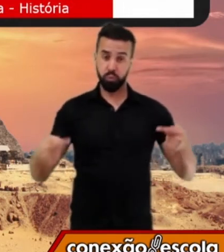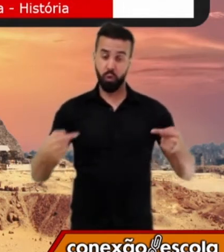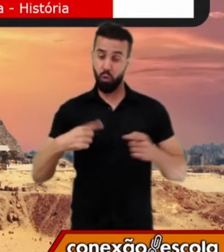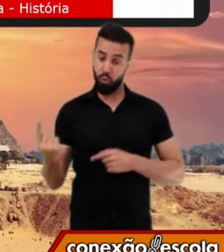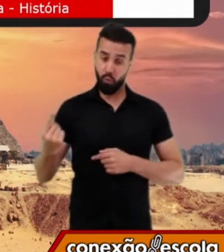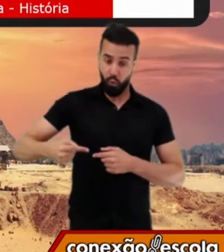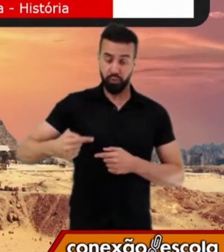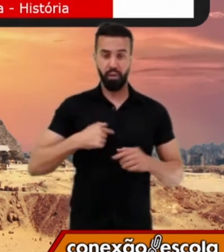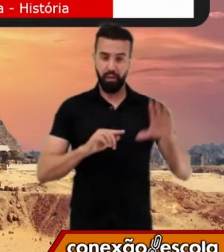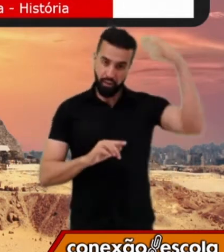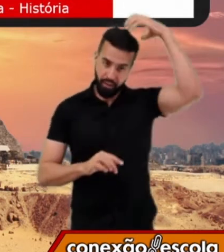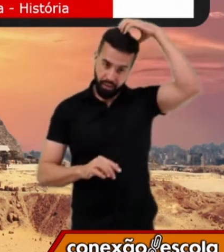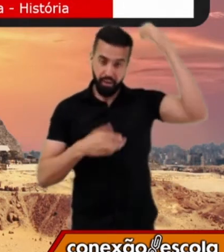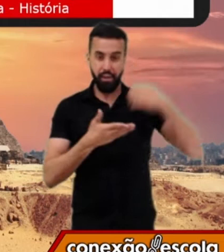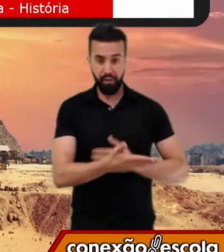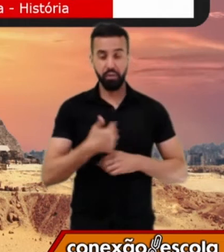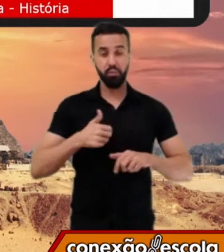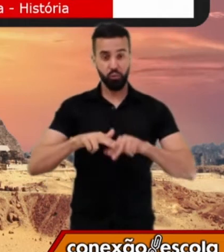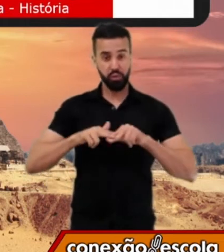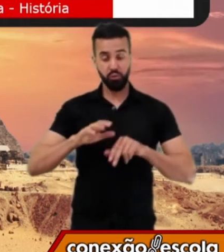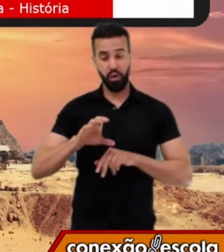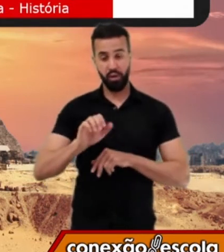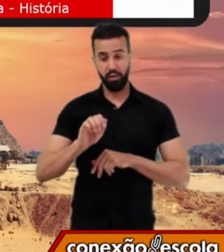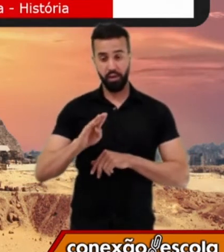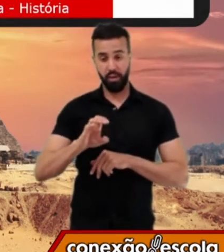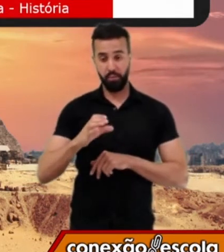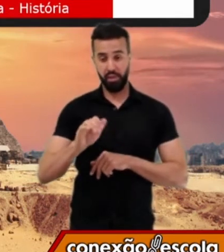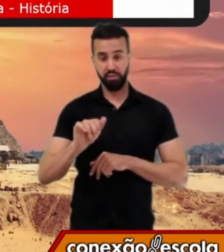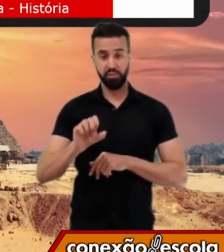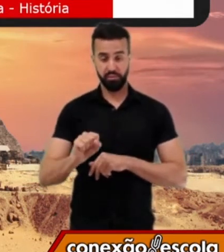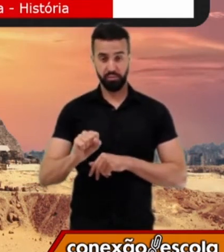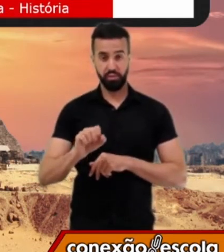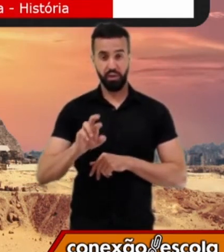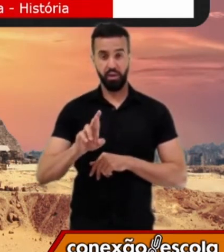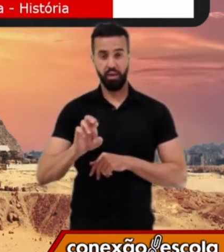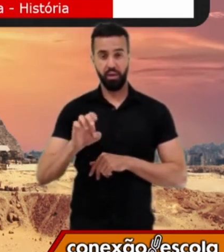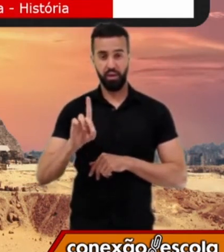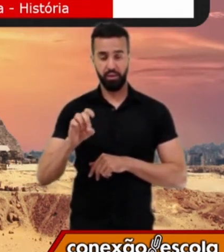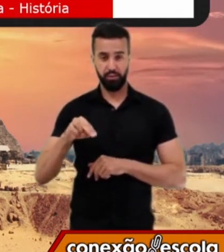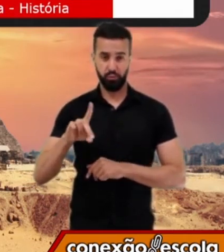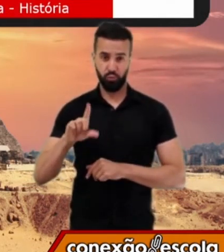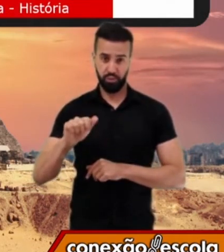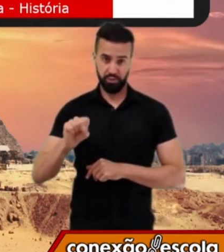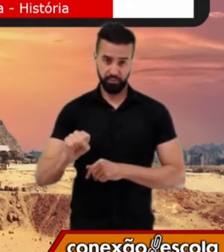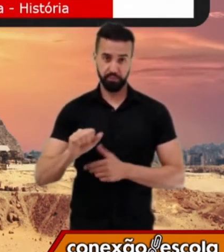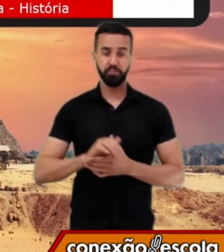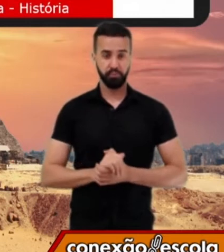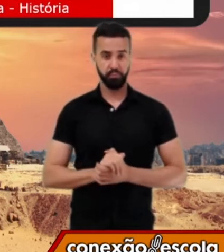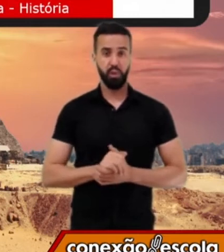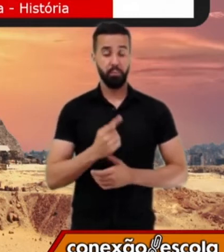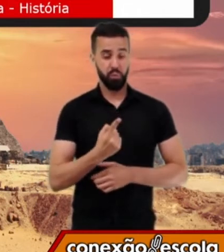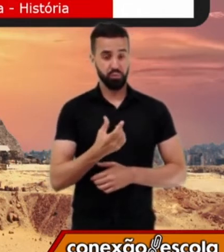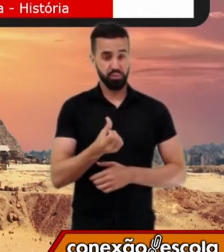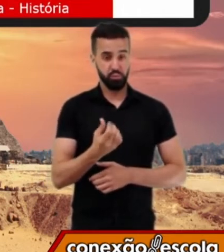pelo parlamento também, chamados de cabeças redondas. Ao final da Guerra Civil, em 1649,